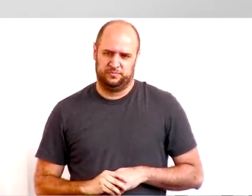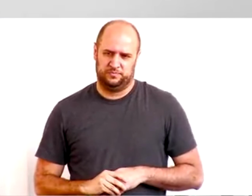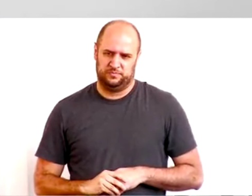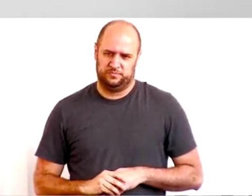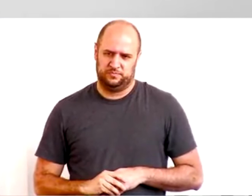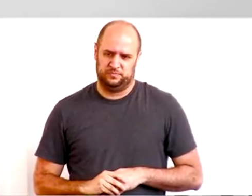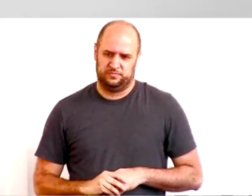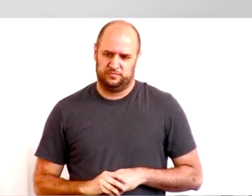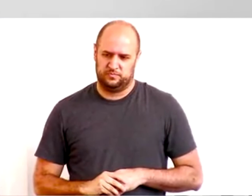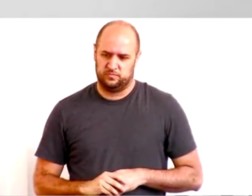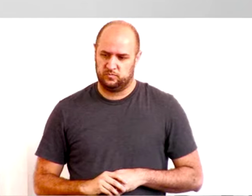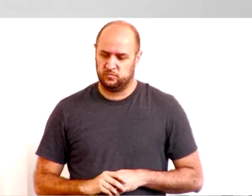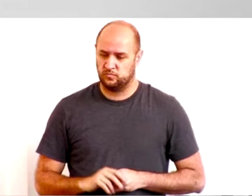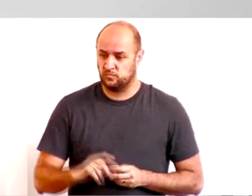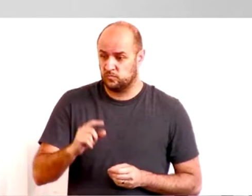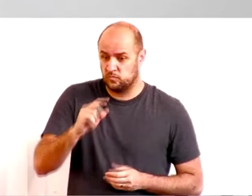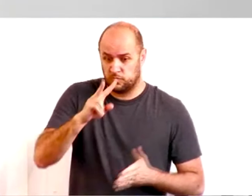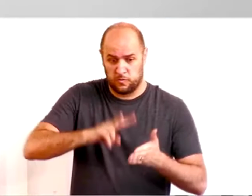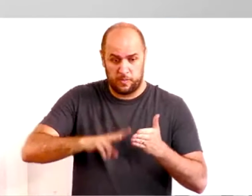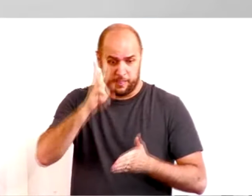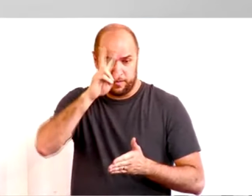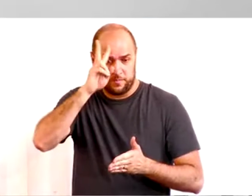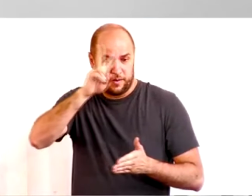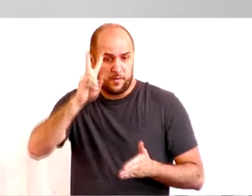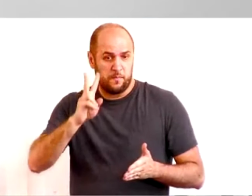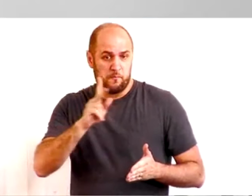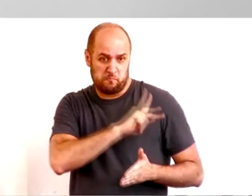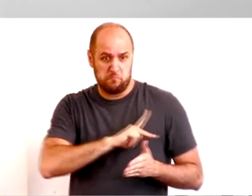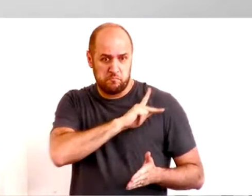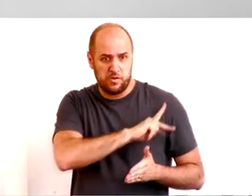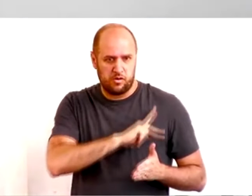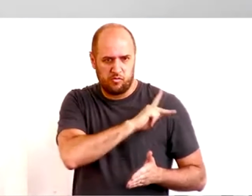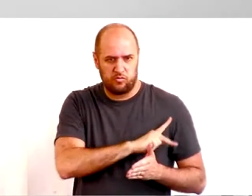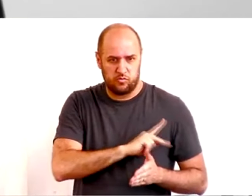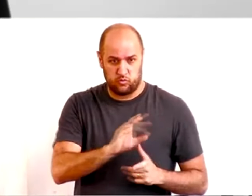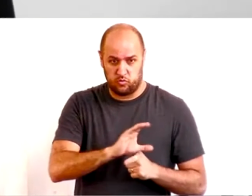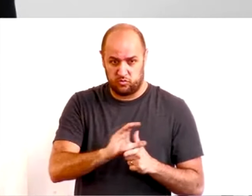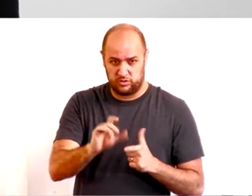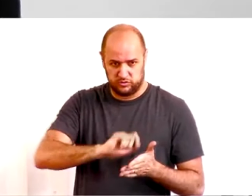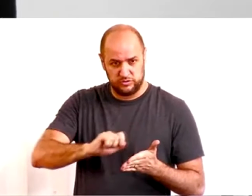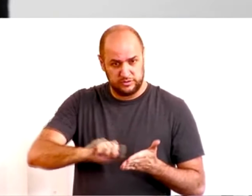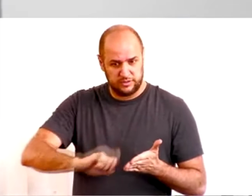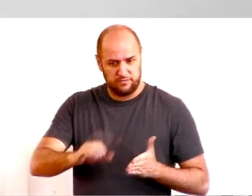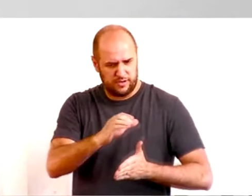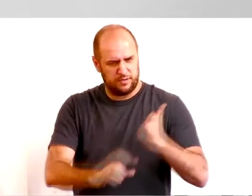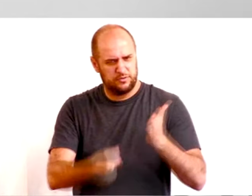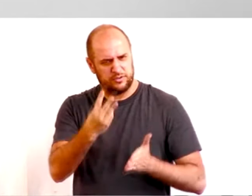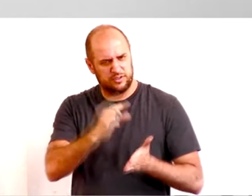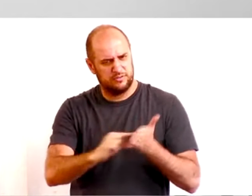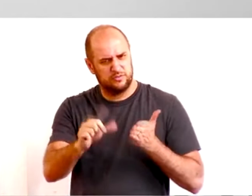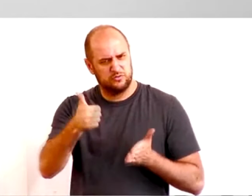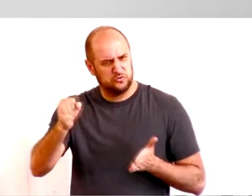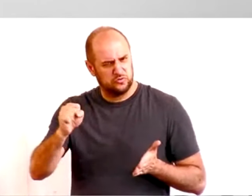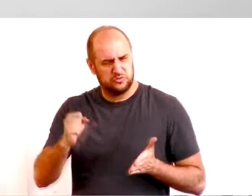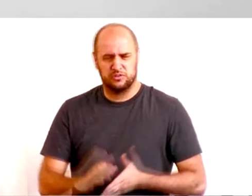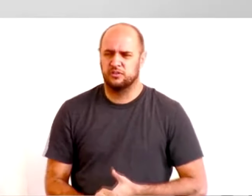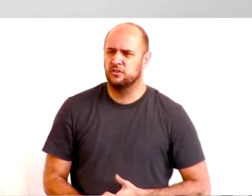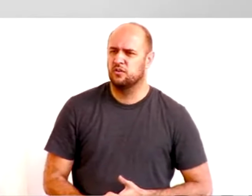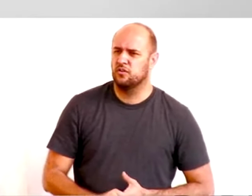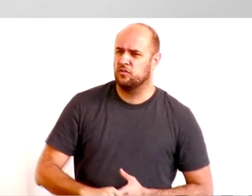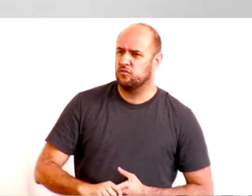Isso me faz lembrar o texto do apóstolo Paulo, lá em 2 de Coríntios, capítulo 3, versículo 18. E